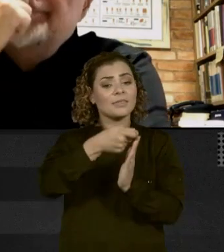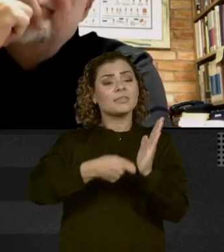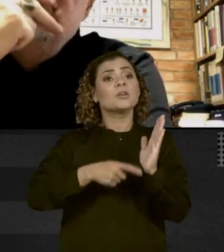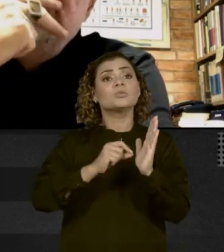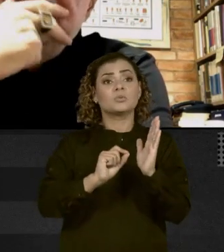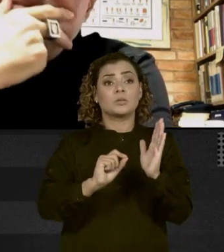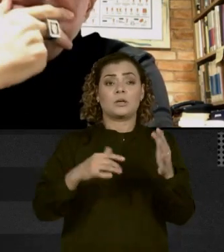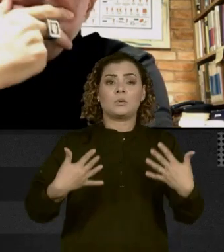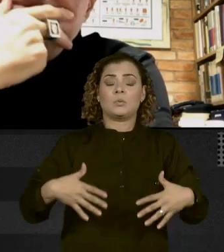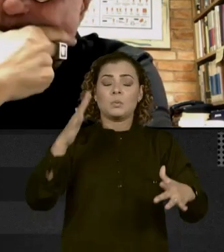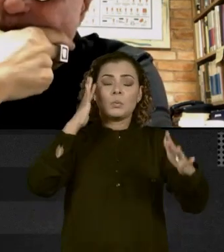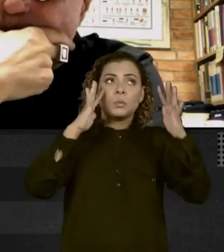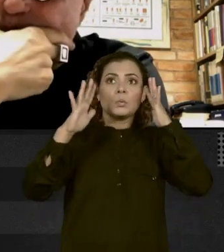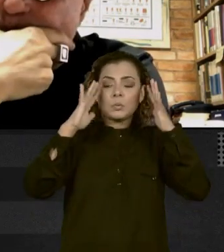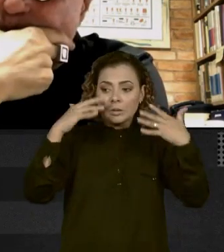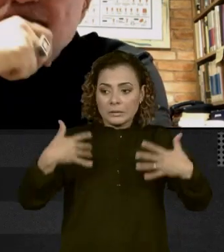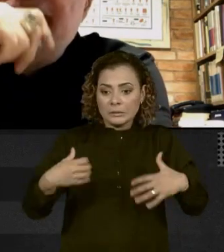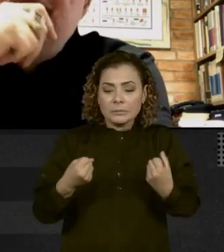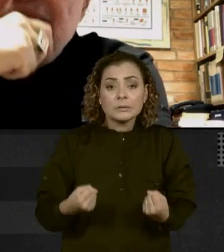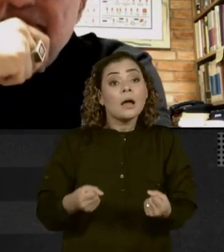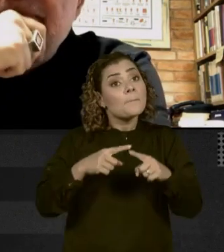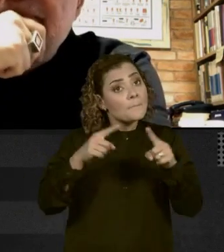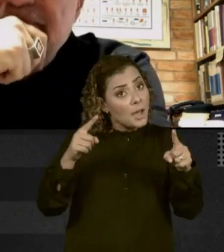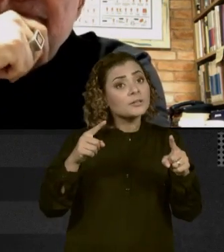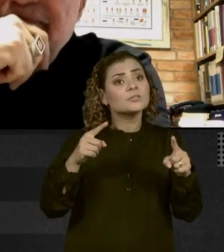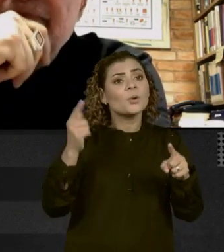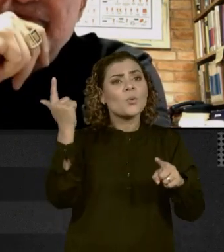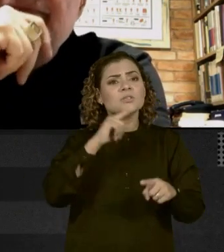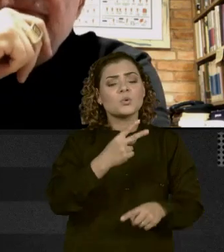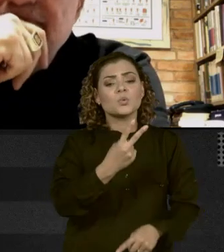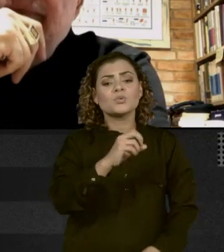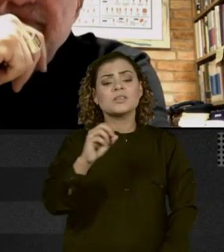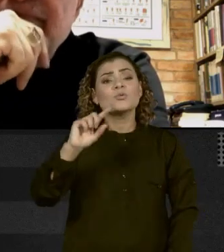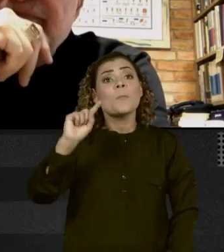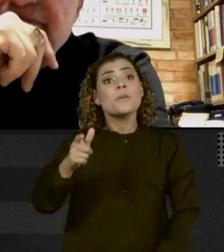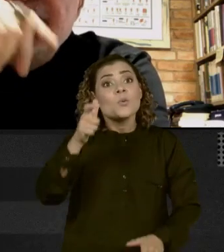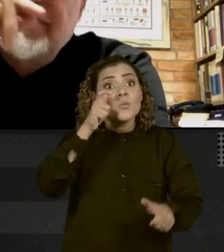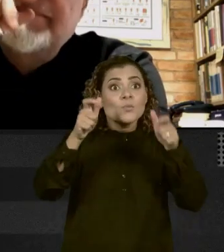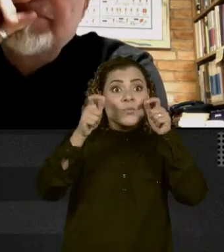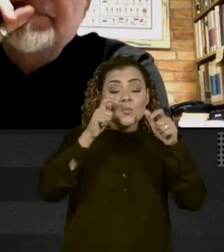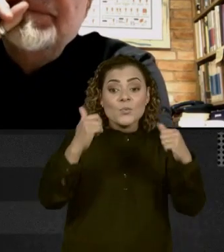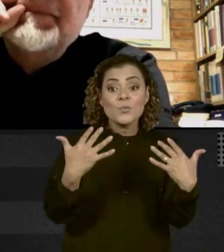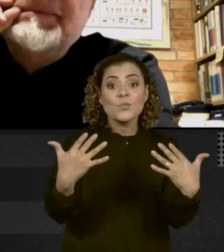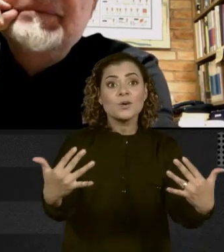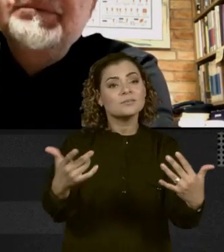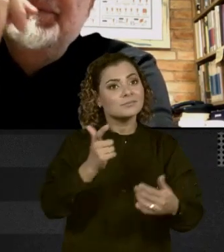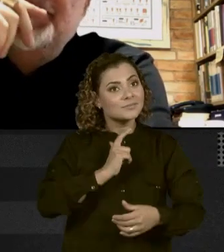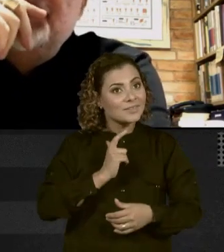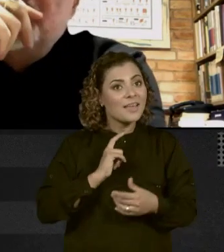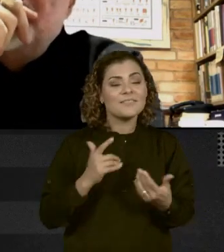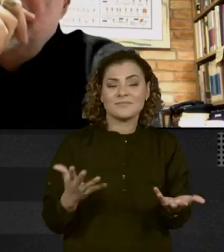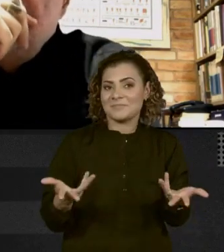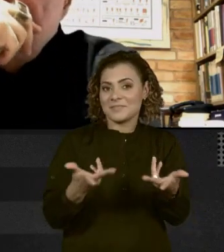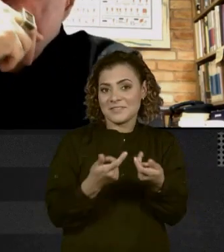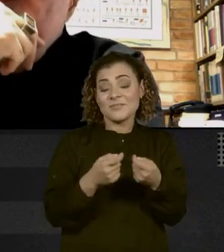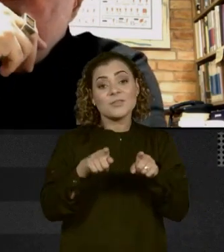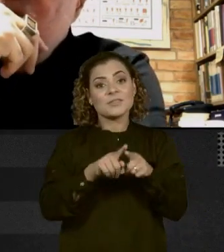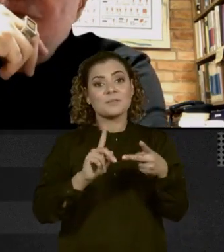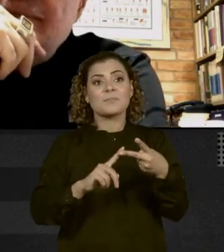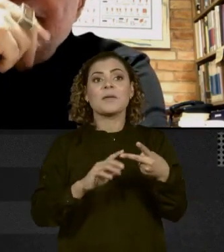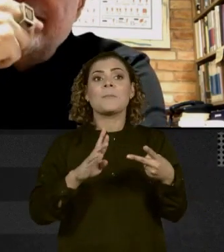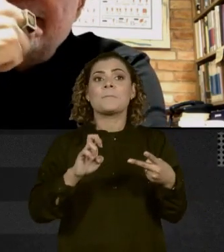primeiro espetáculo que nós fizemos juntos, o Ulisses dirigindo, foi Fragmentos de um Discurso Amoroso, do Roland Barthes, que